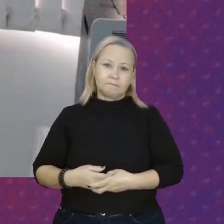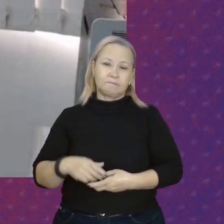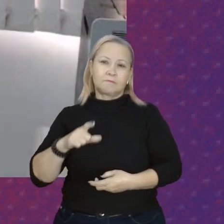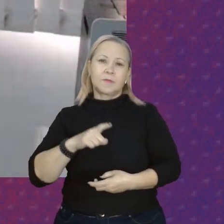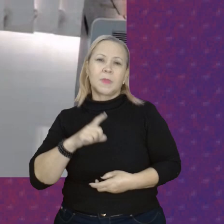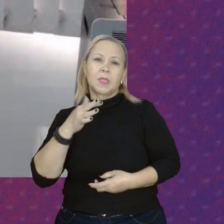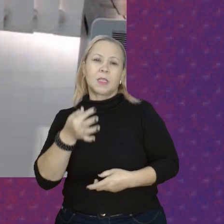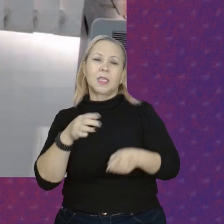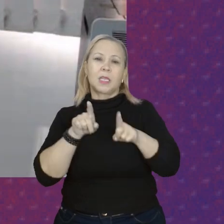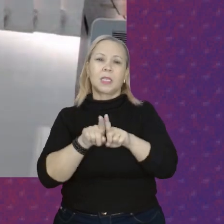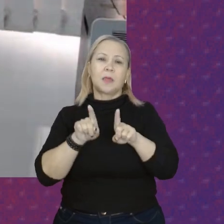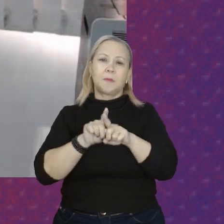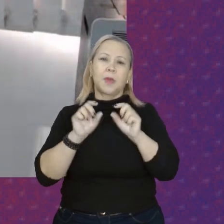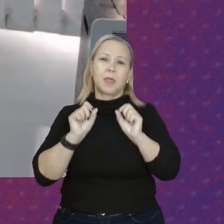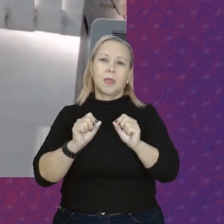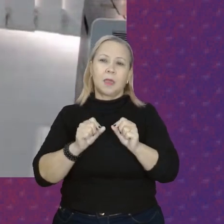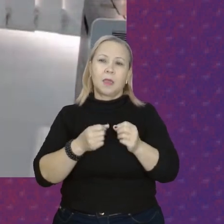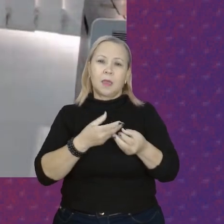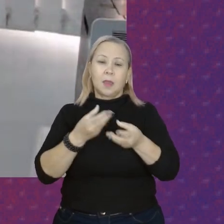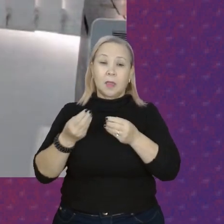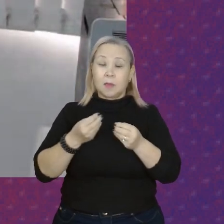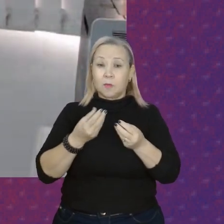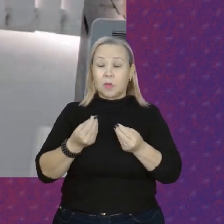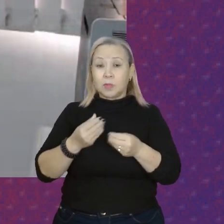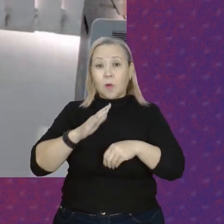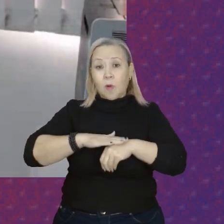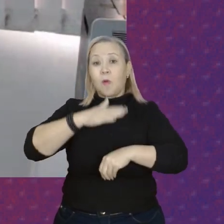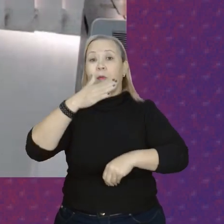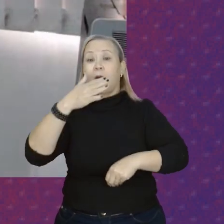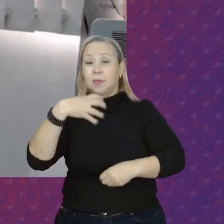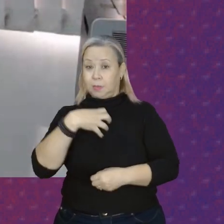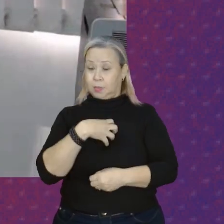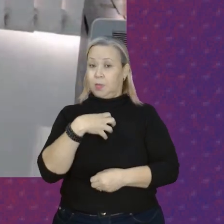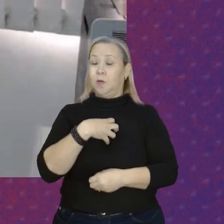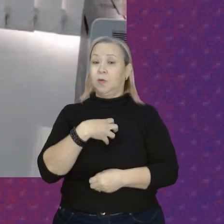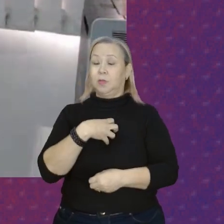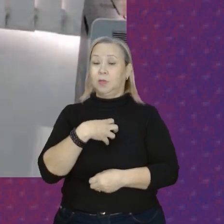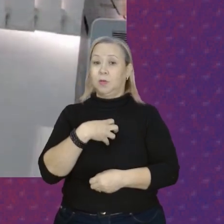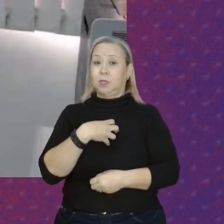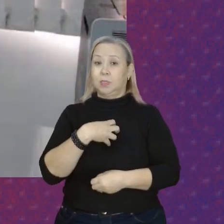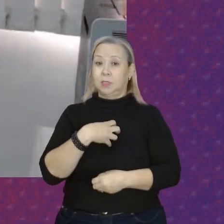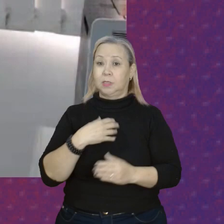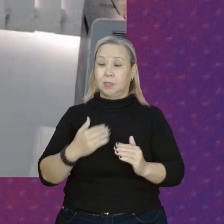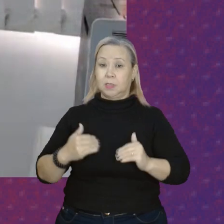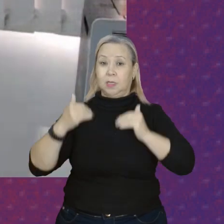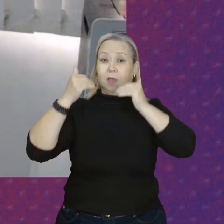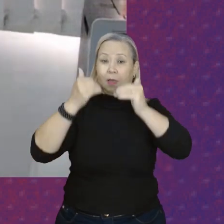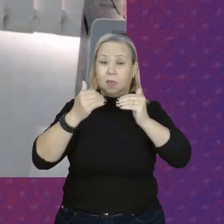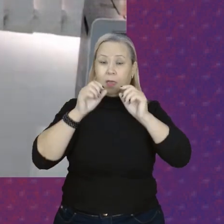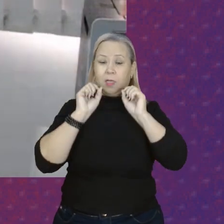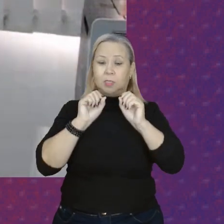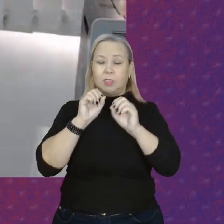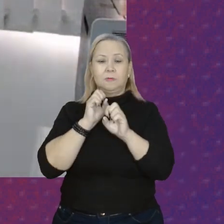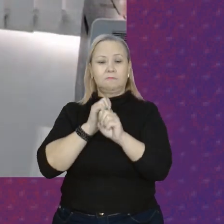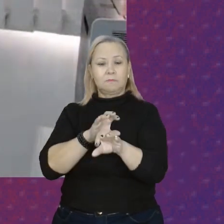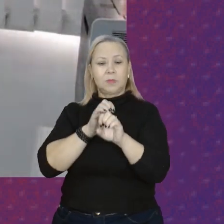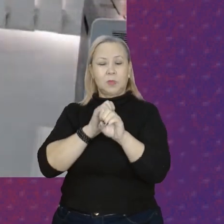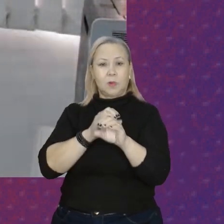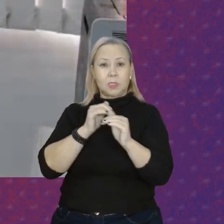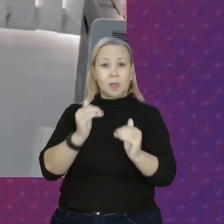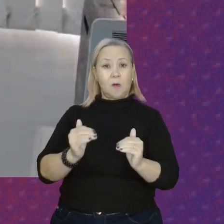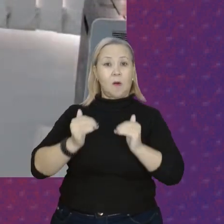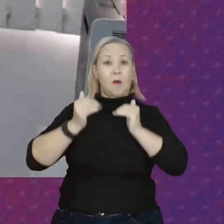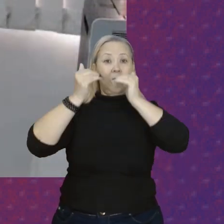teria tão ou mais condições de lançar a educação ao